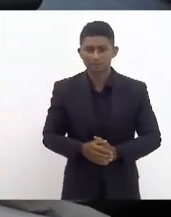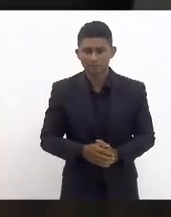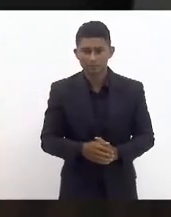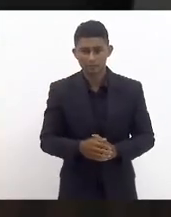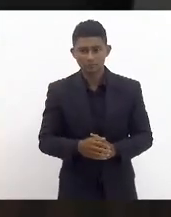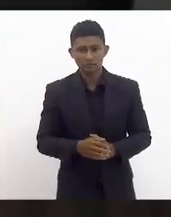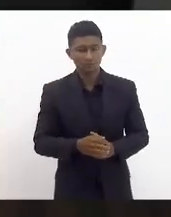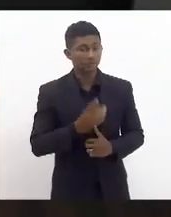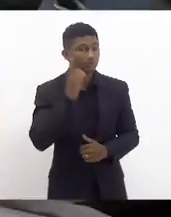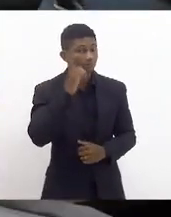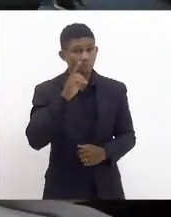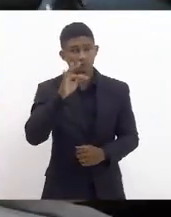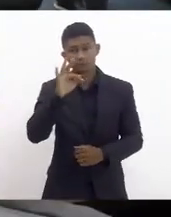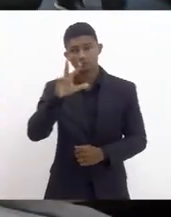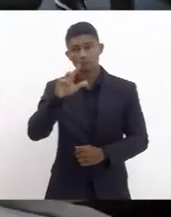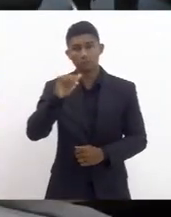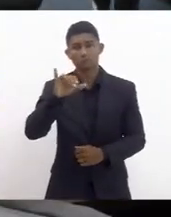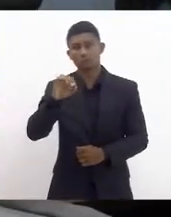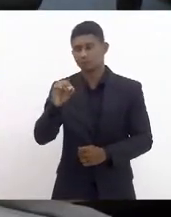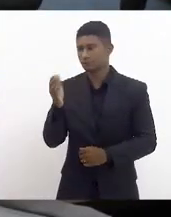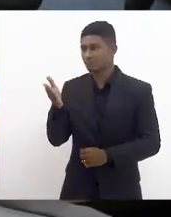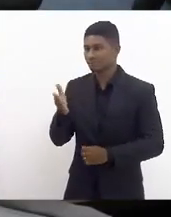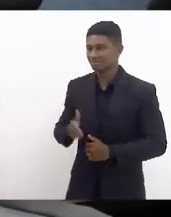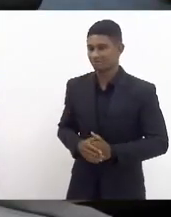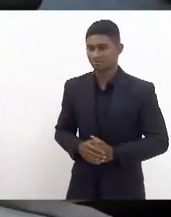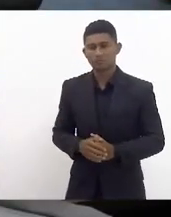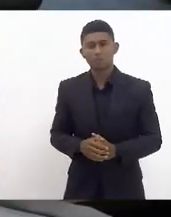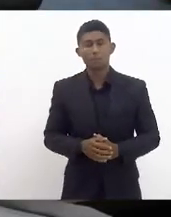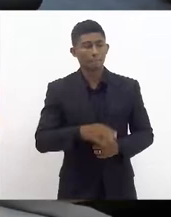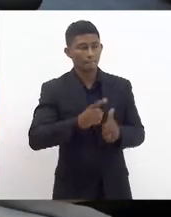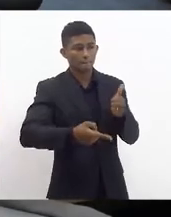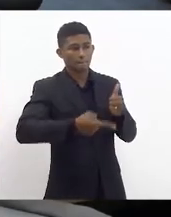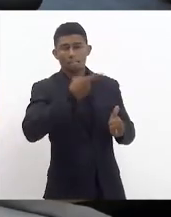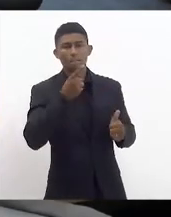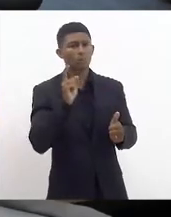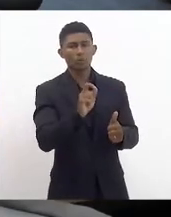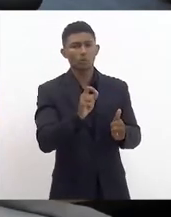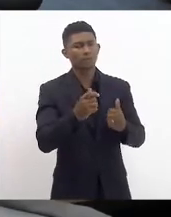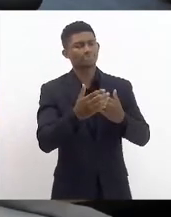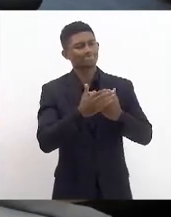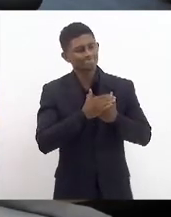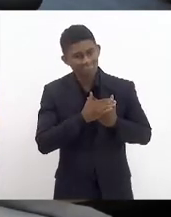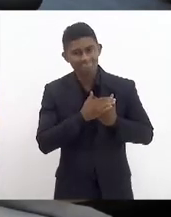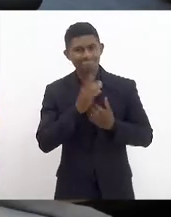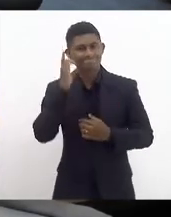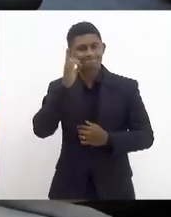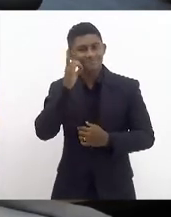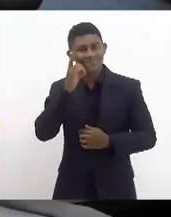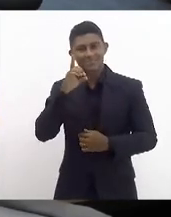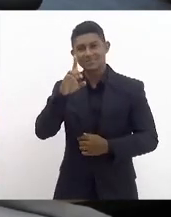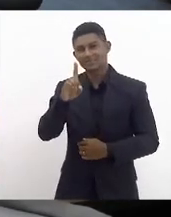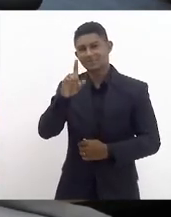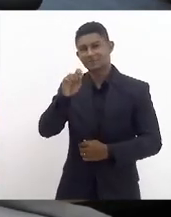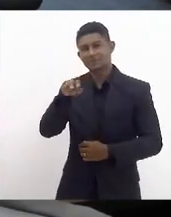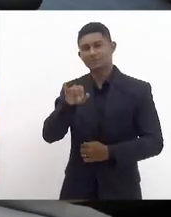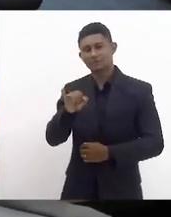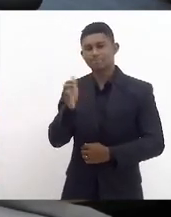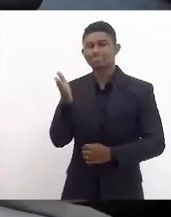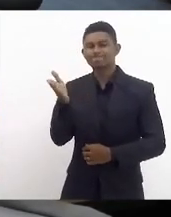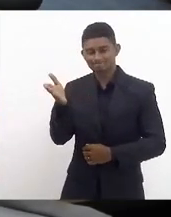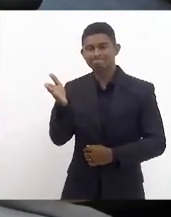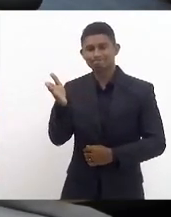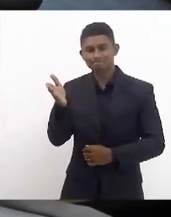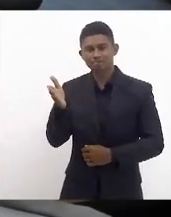Deputado Flávio Serafini. Pela ordem. Senhor presidente, eu quero, em primeiro lugar, me solidarizar com a deputada Dani Monteiro